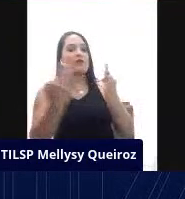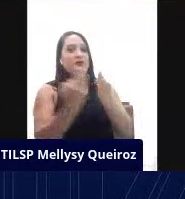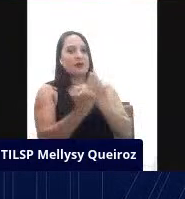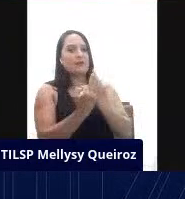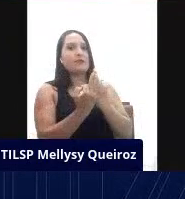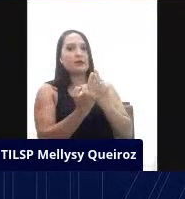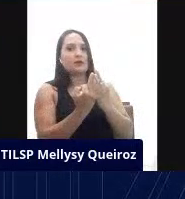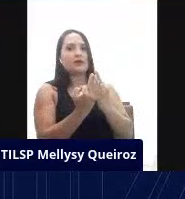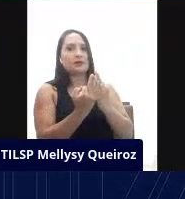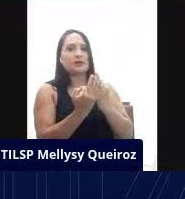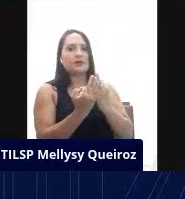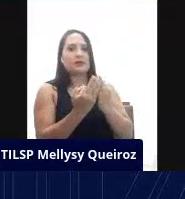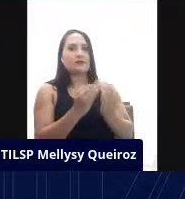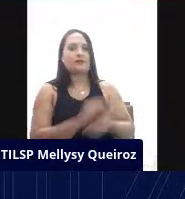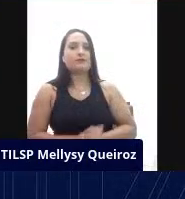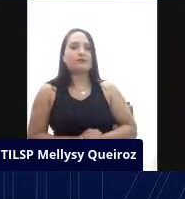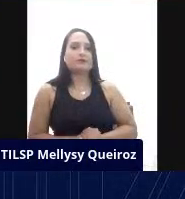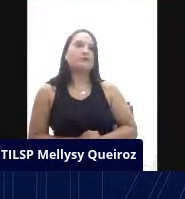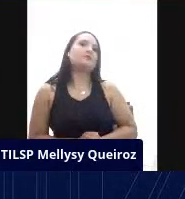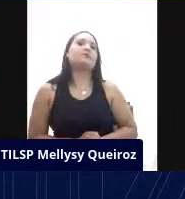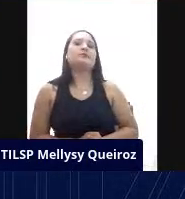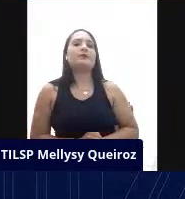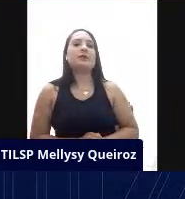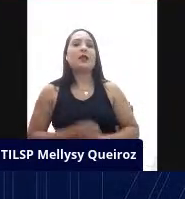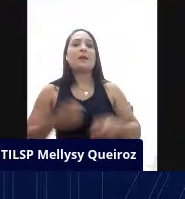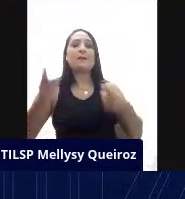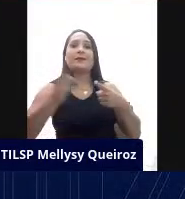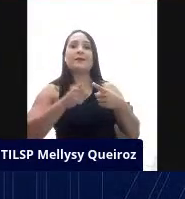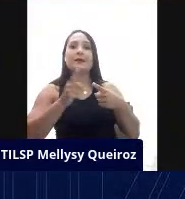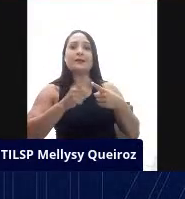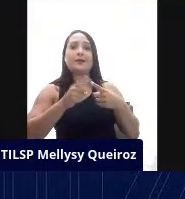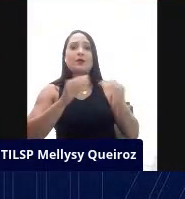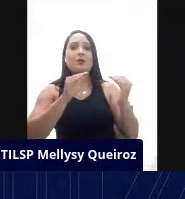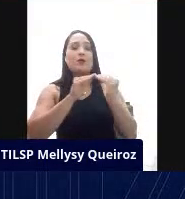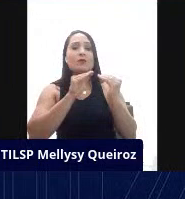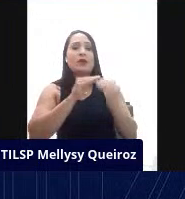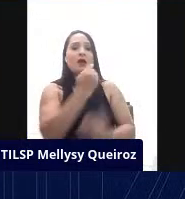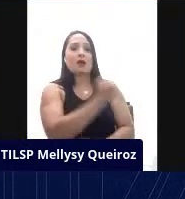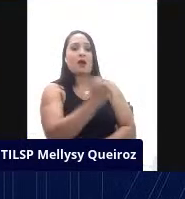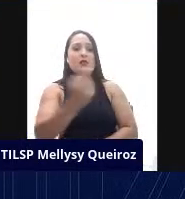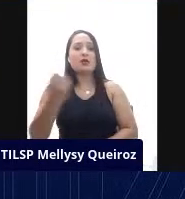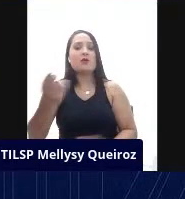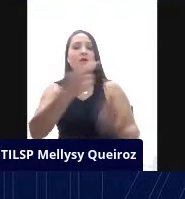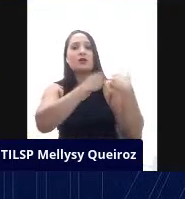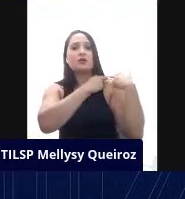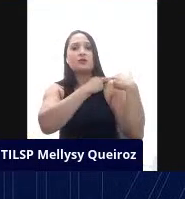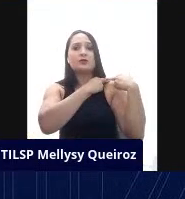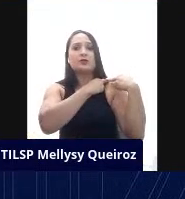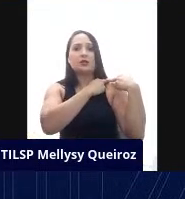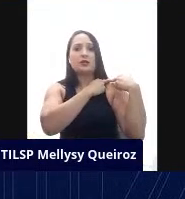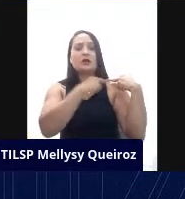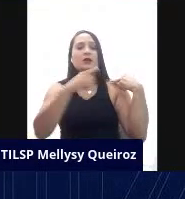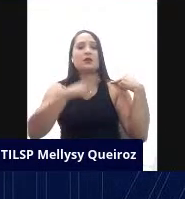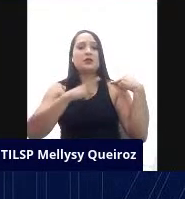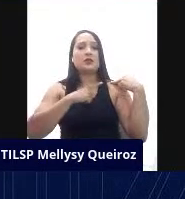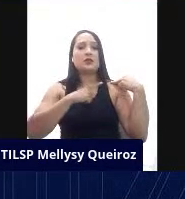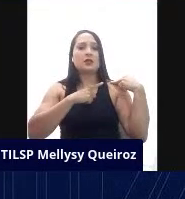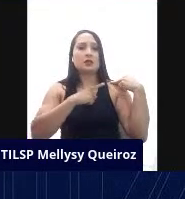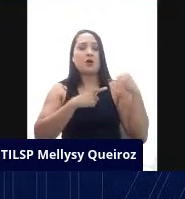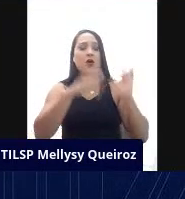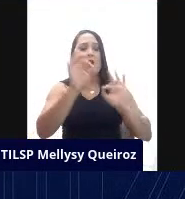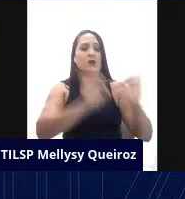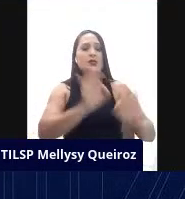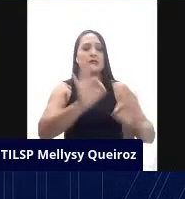vontade. Primeiro, foi combinado que cada um ficaria responsável por suas próprias coisas. Quem bagunça, arruma.